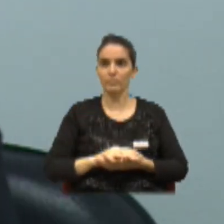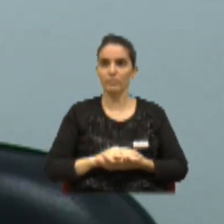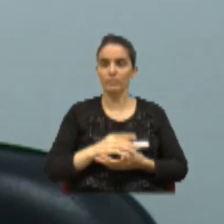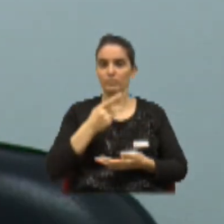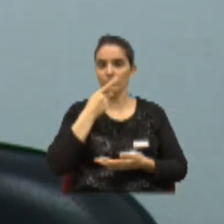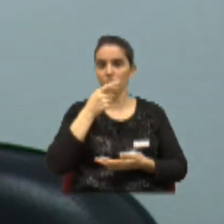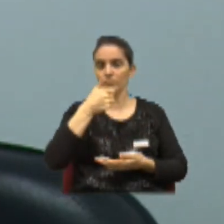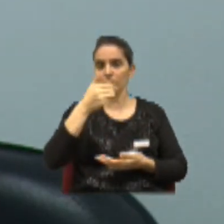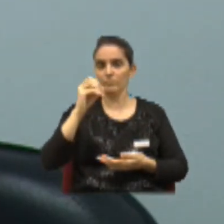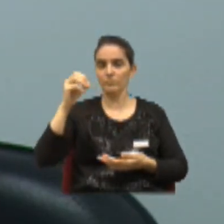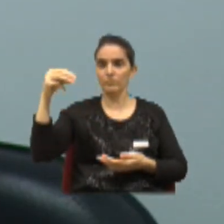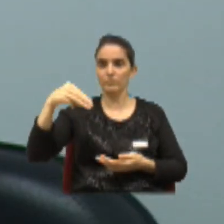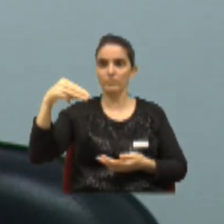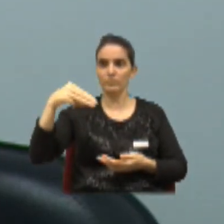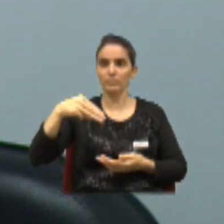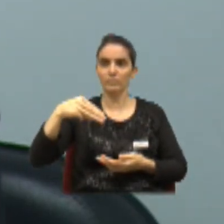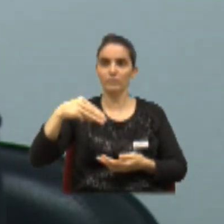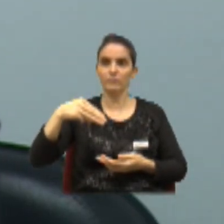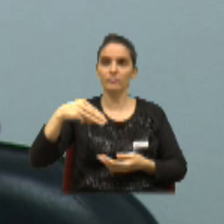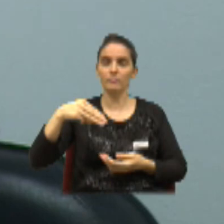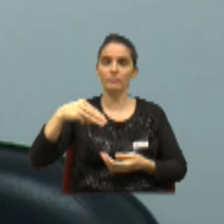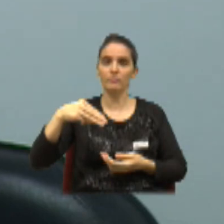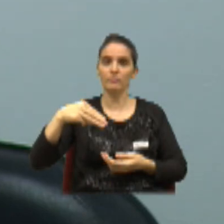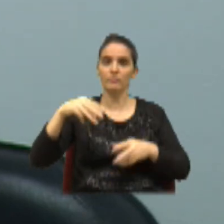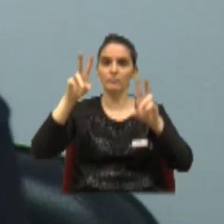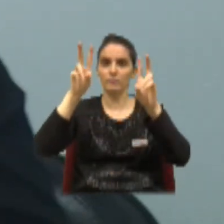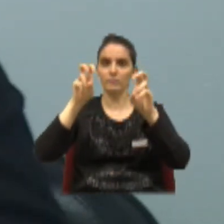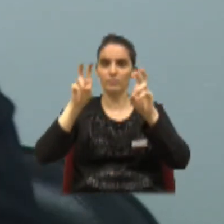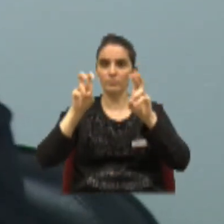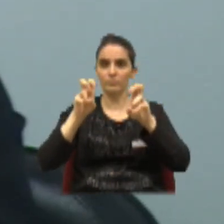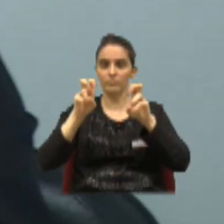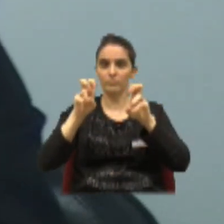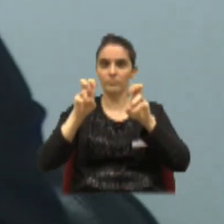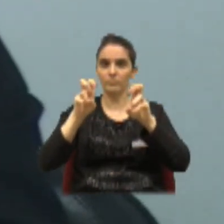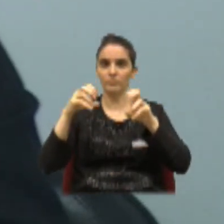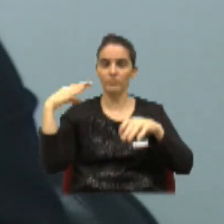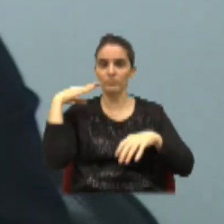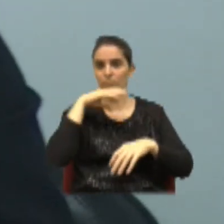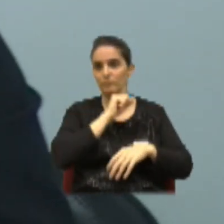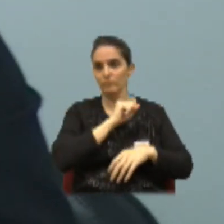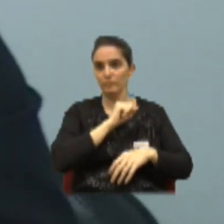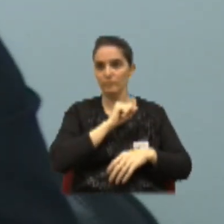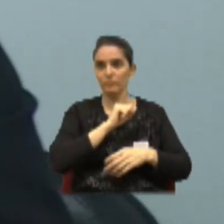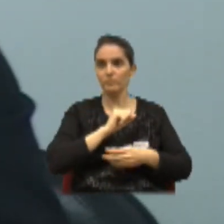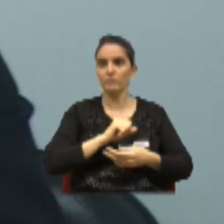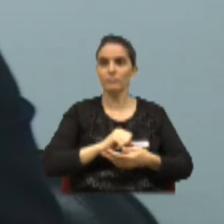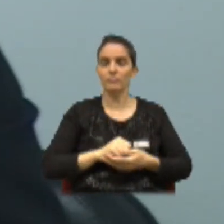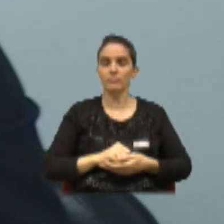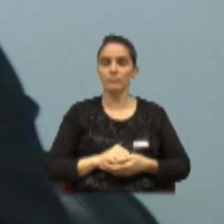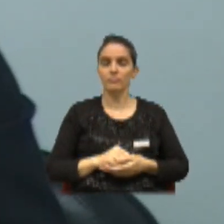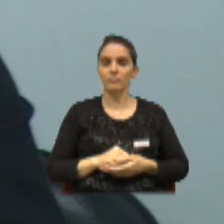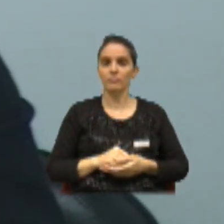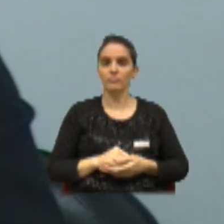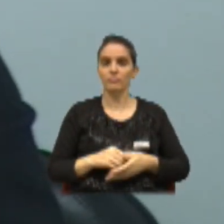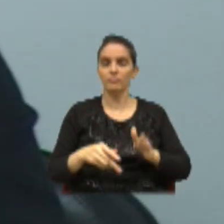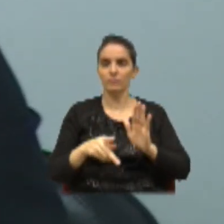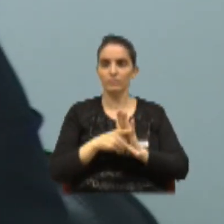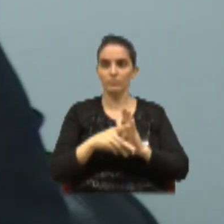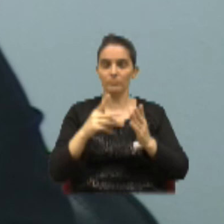minutos para tratar, até 10 minutos, tratar de assuntos urgentes e relevantes de interesse dessa